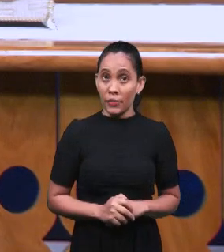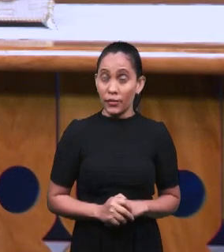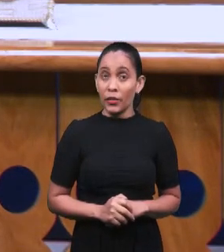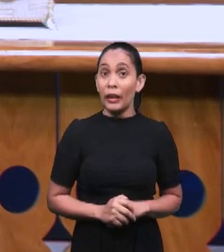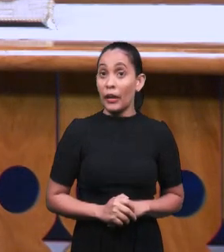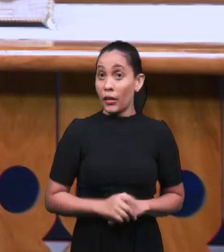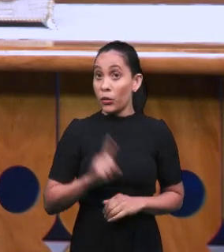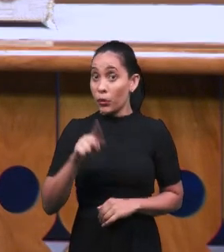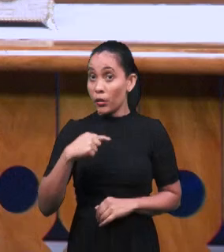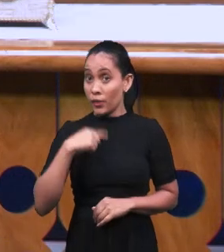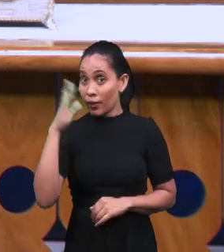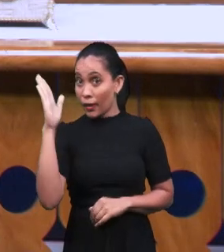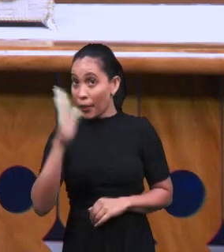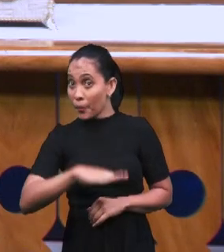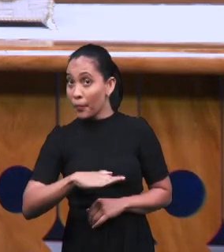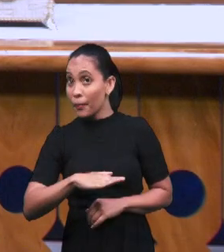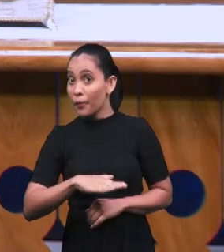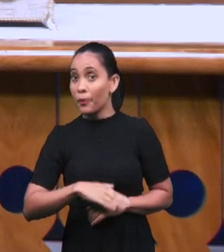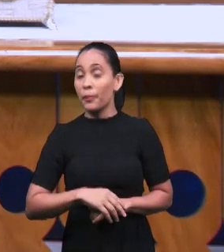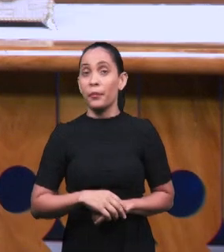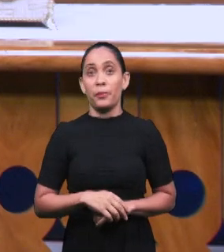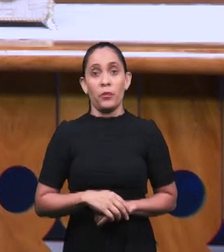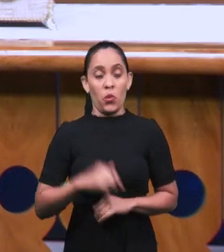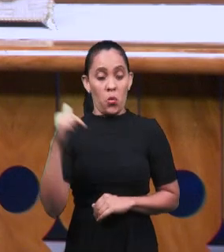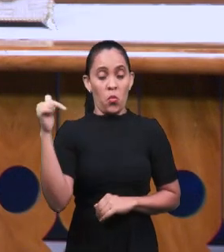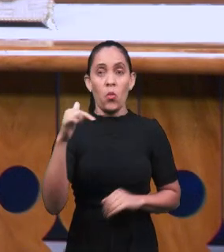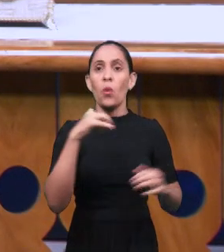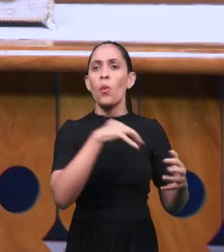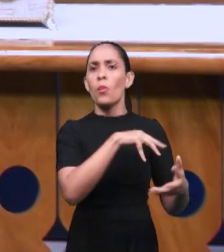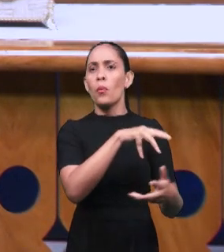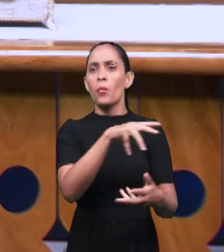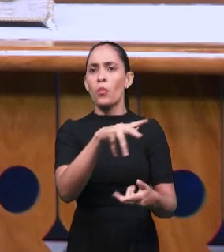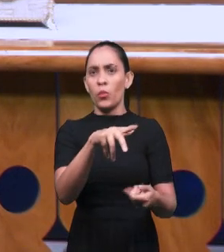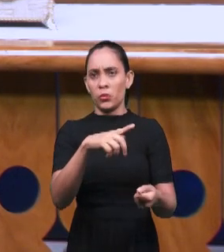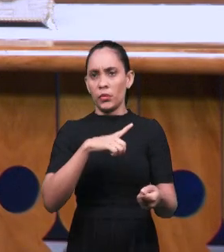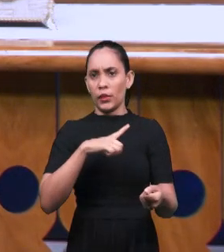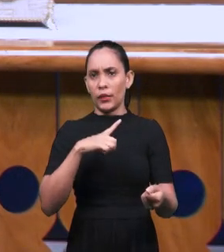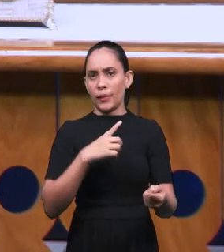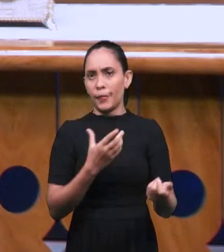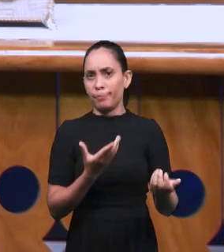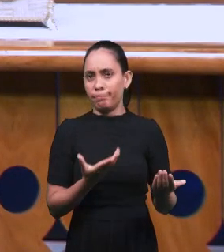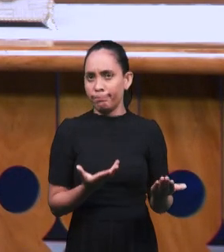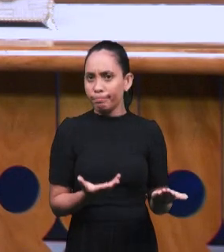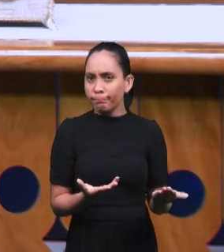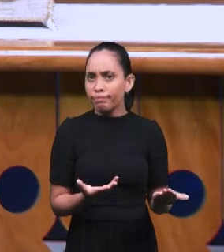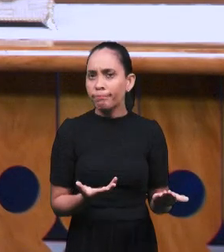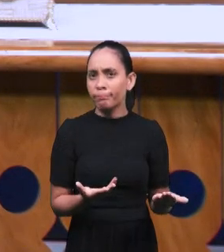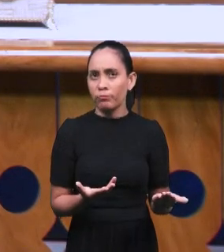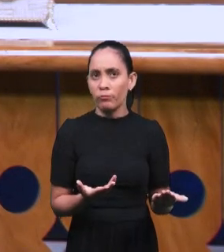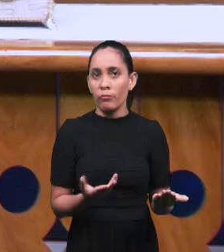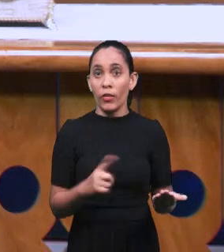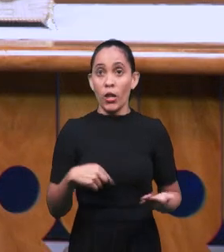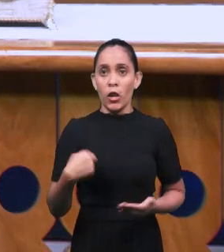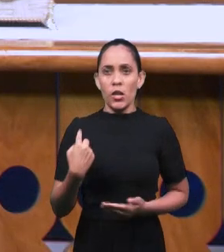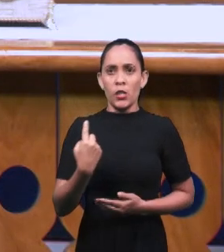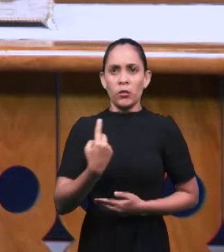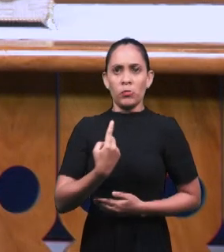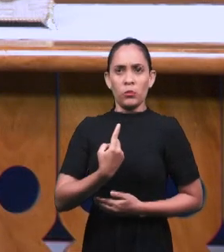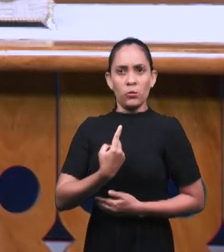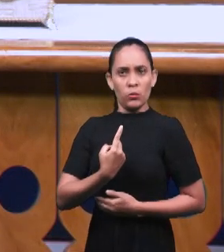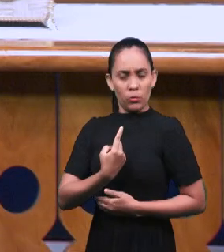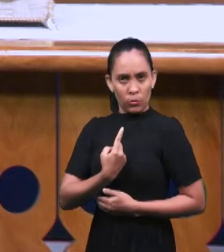mal. É isso aí. É o mundo que aí está. Não somos super-homens,